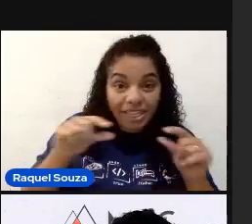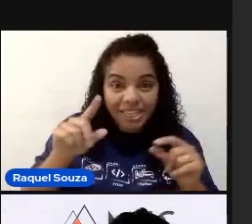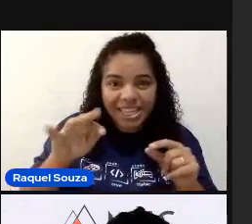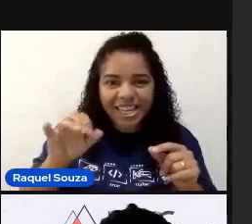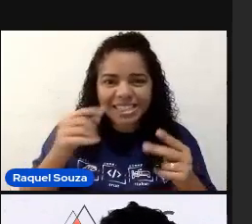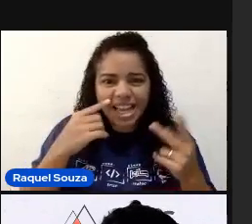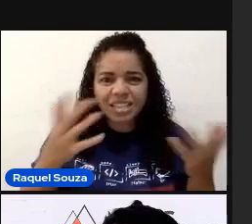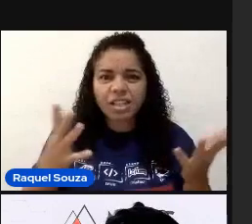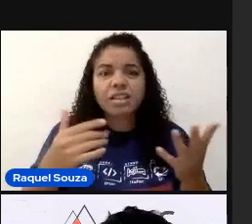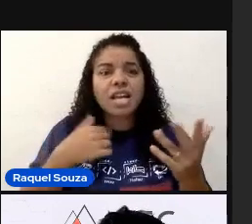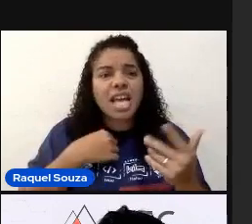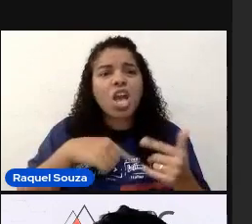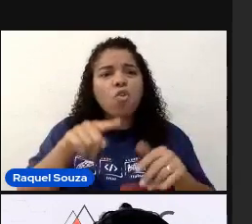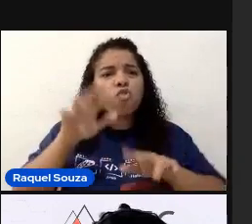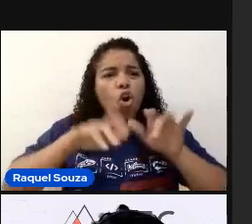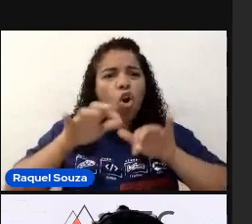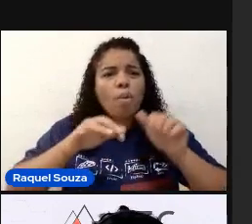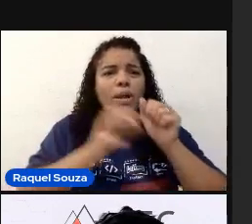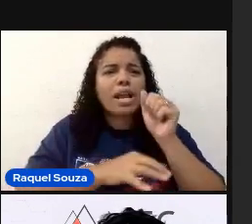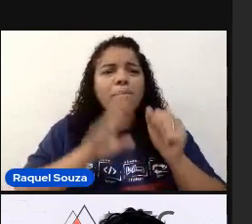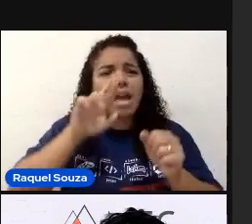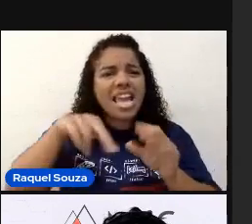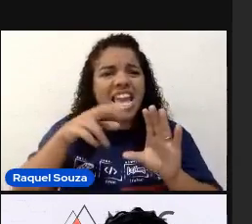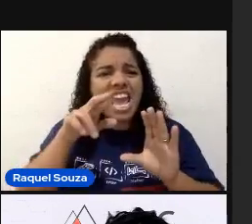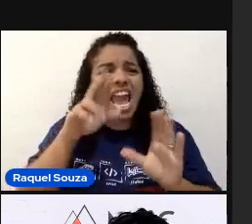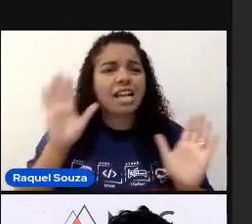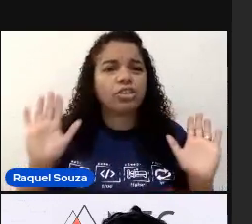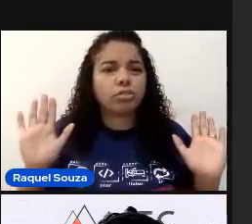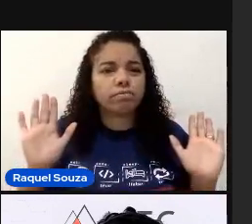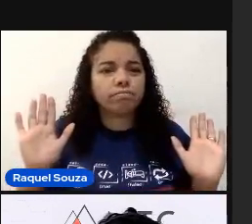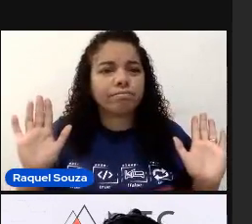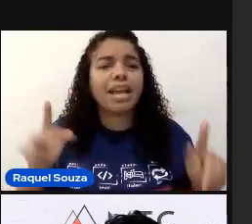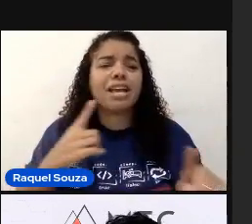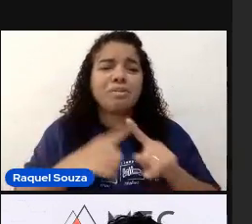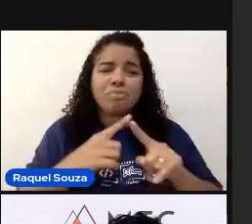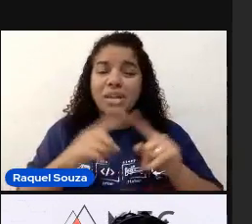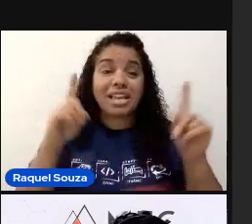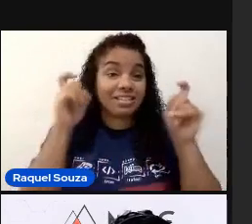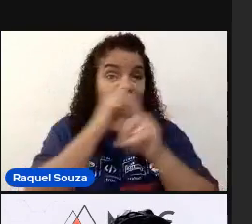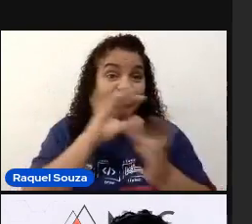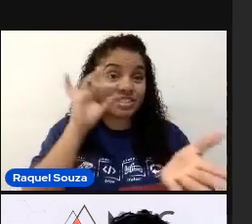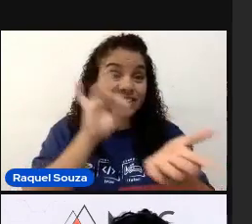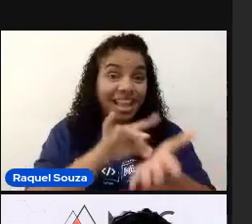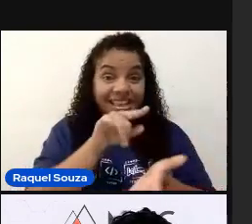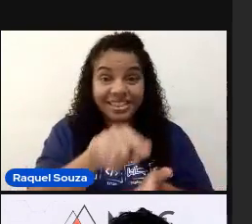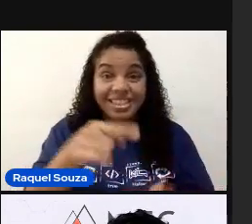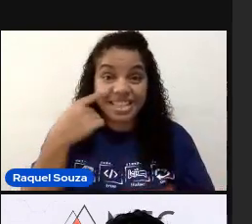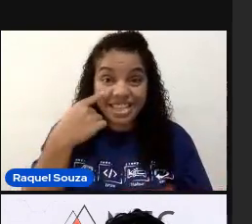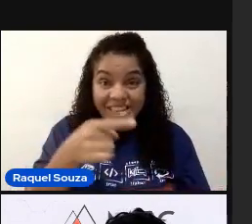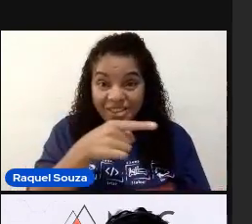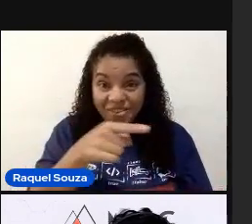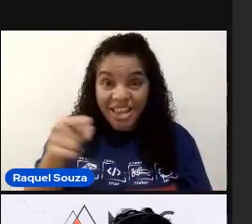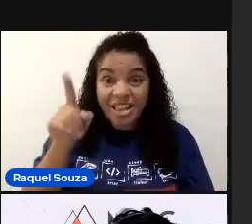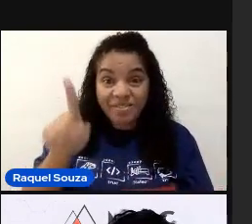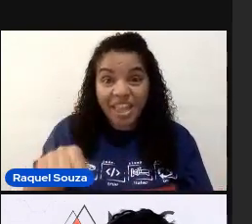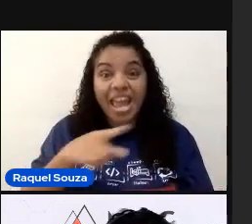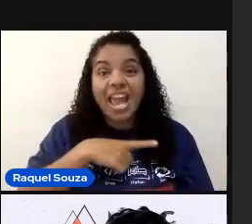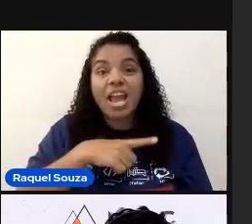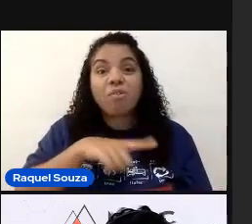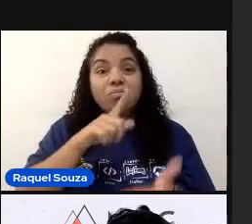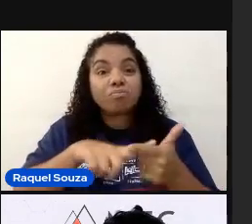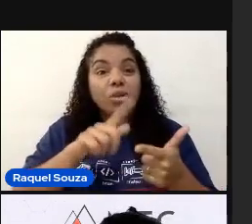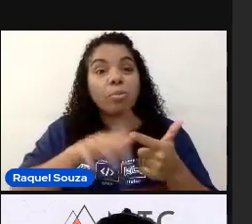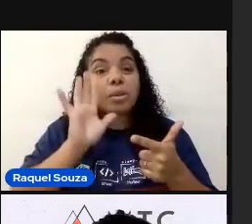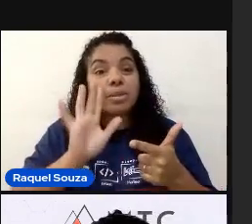fala. Eu vou programar em React. Porque, assim, é uma dificuldade real. Como vocês podem ver. É um problema que existe desde